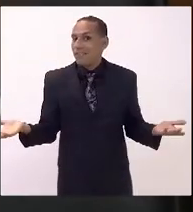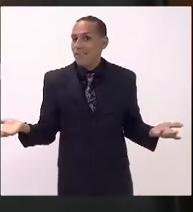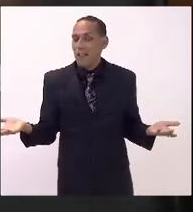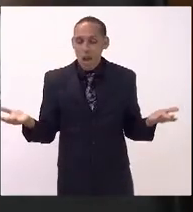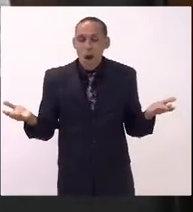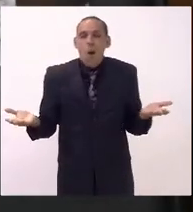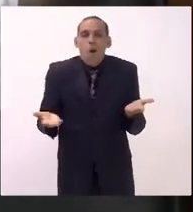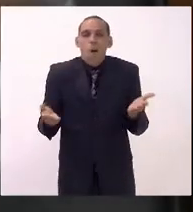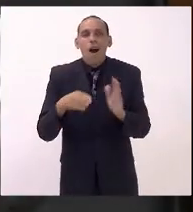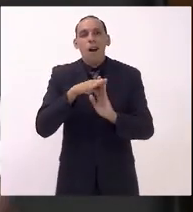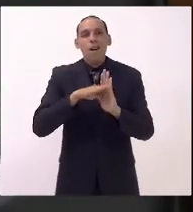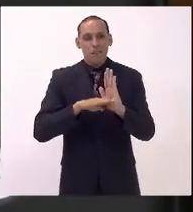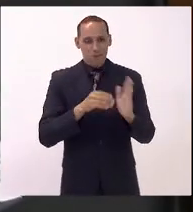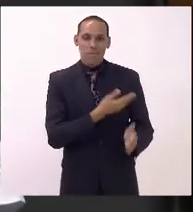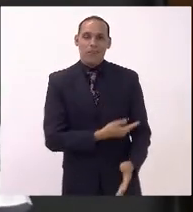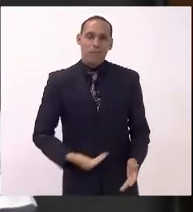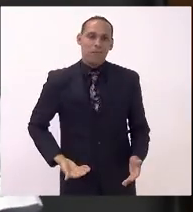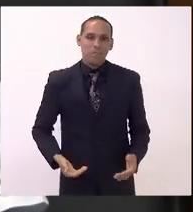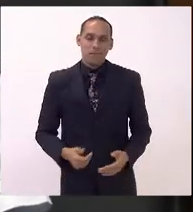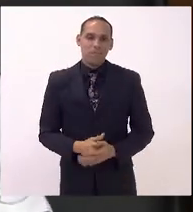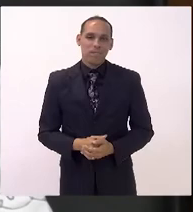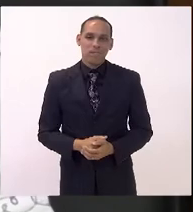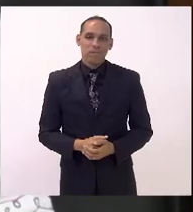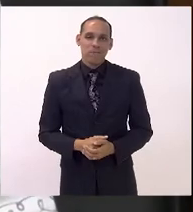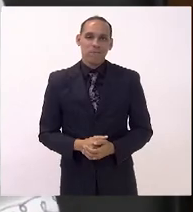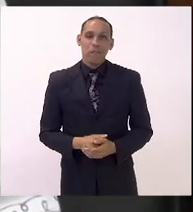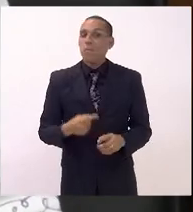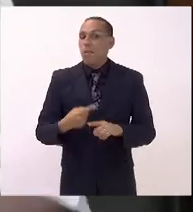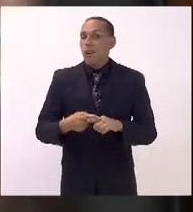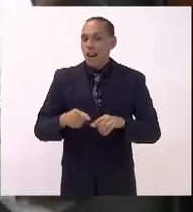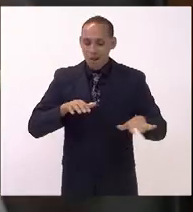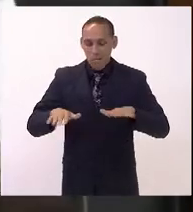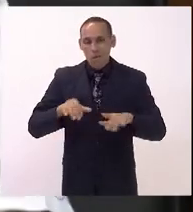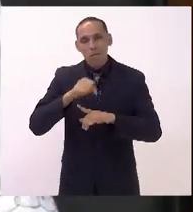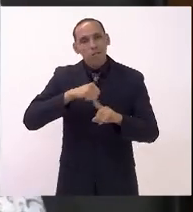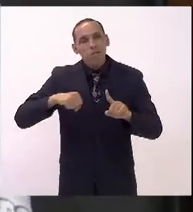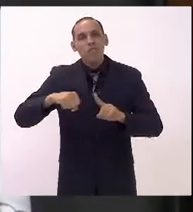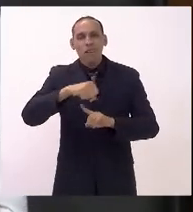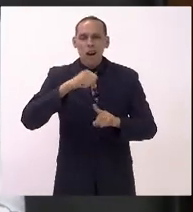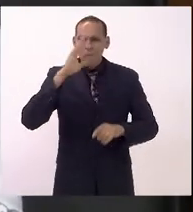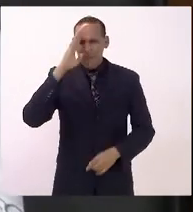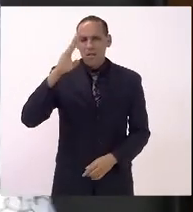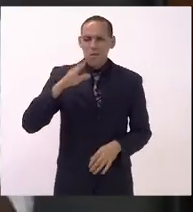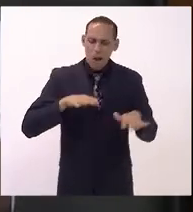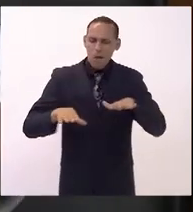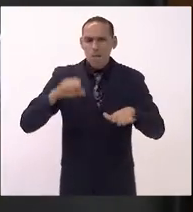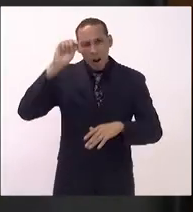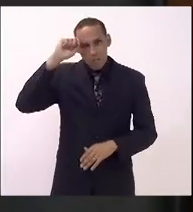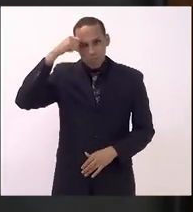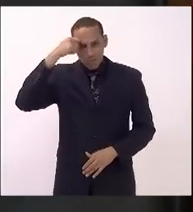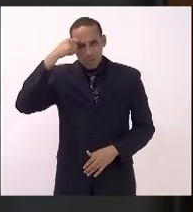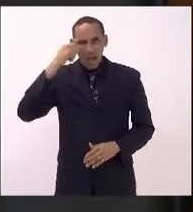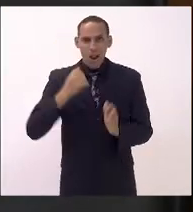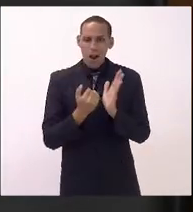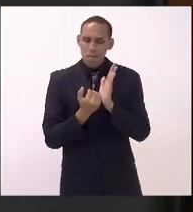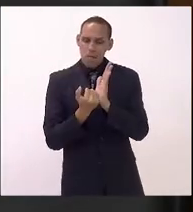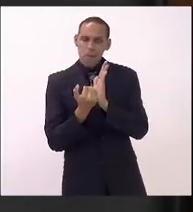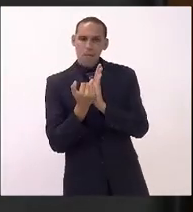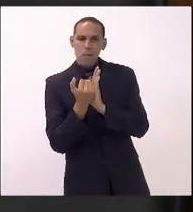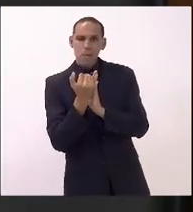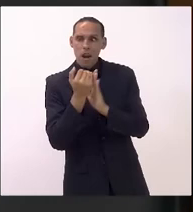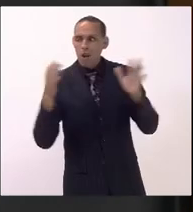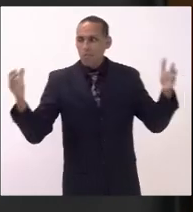Hoje, essa pauta é pública. Graças aos movimentos sociais, em especial o movimento negro, que acabou no seu crescimento, trazendo as outras